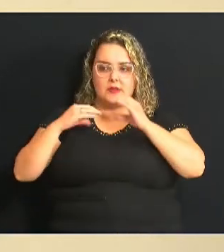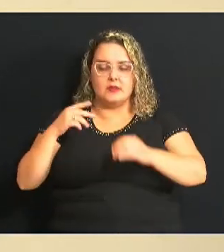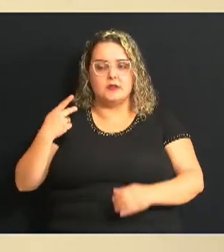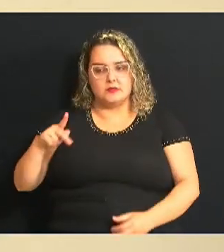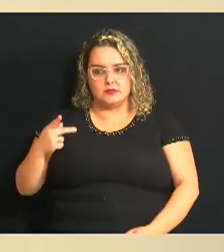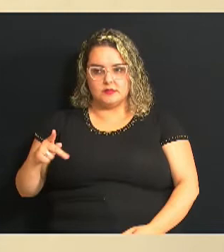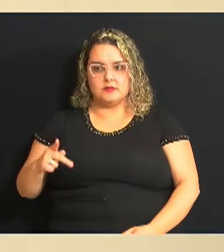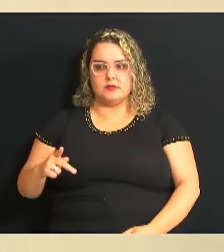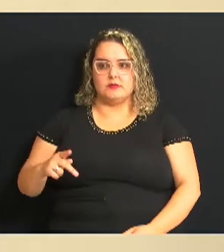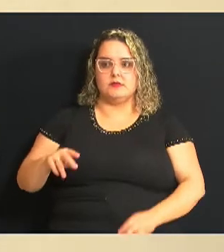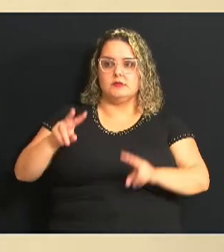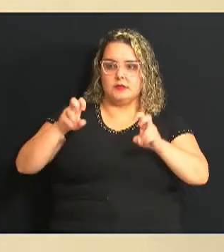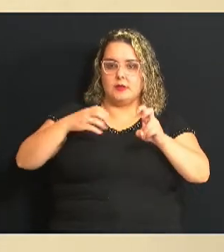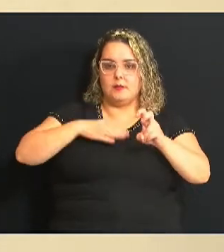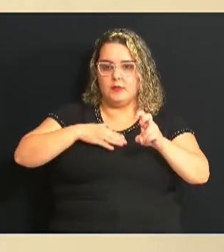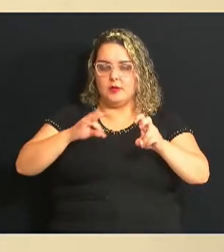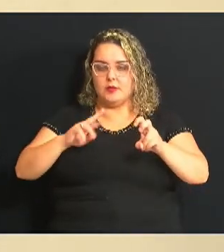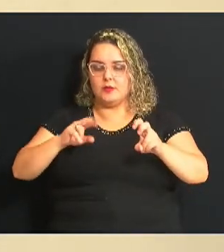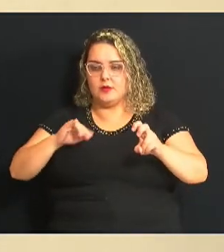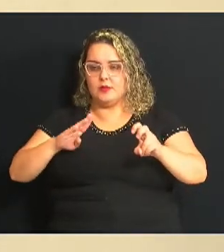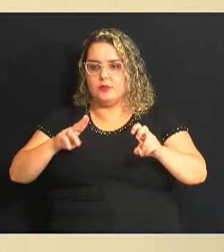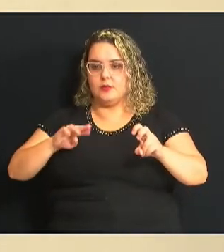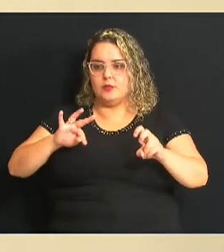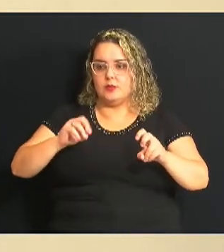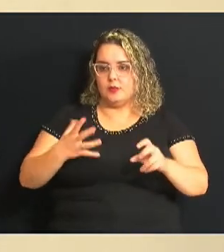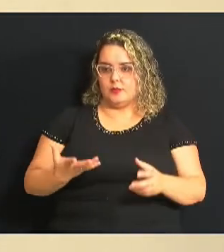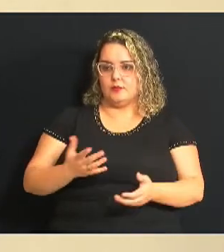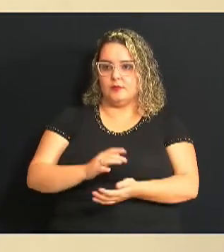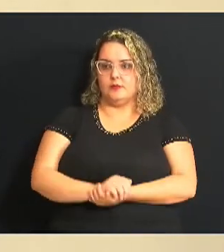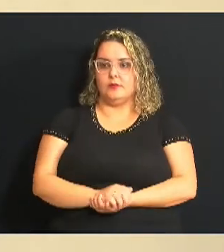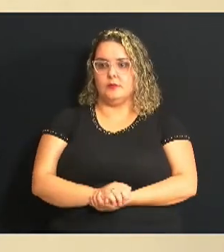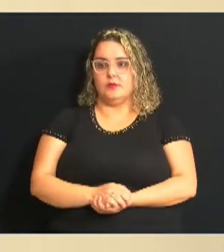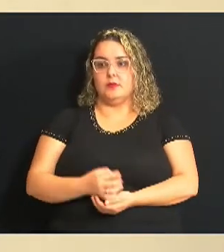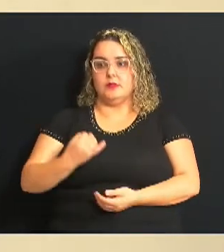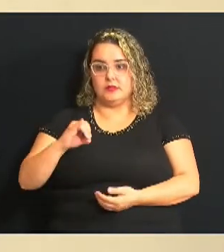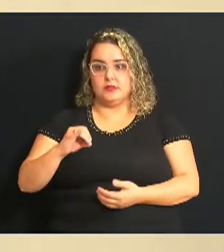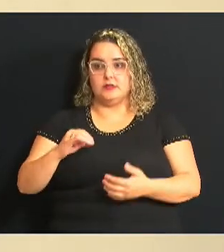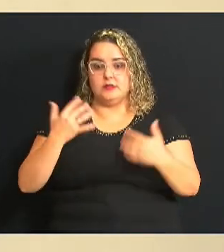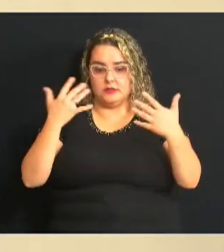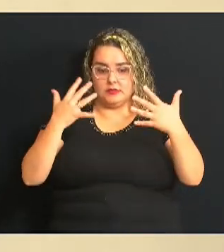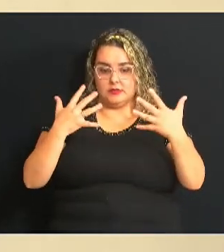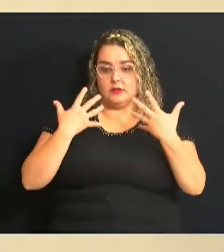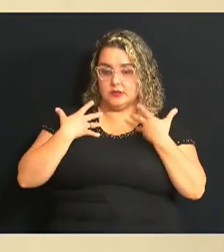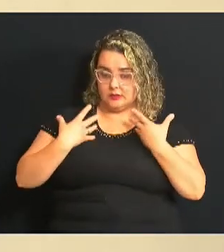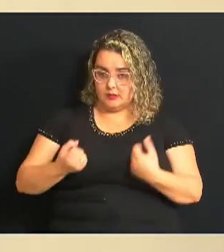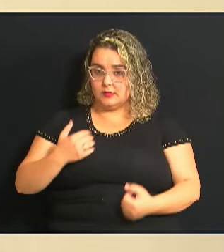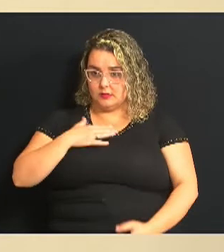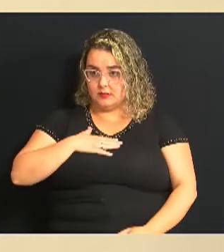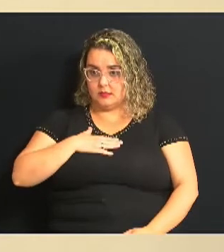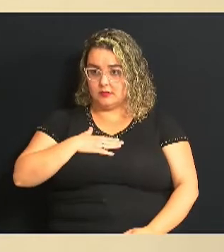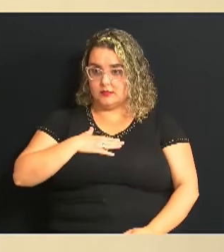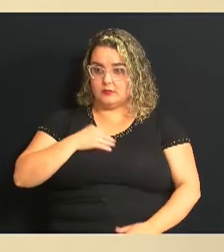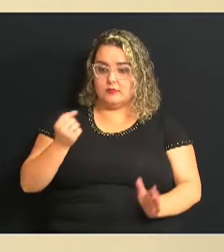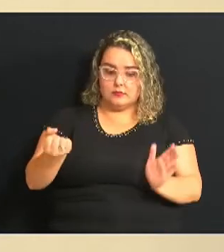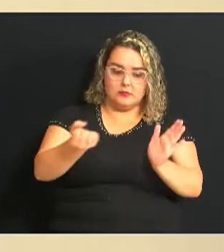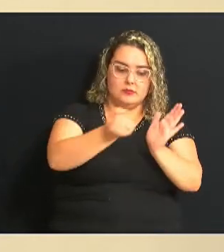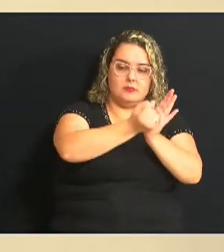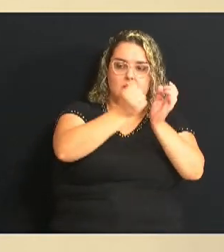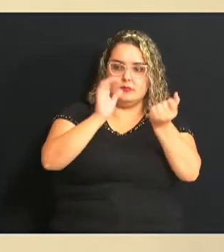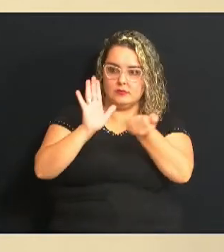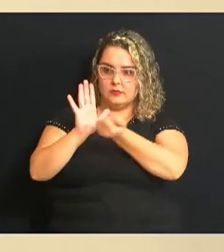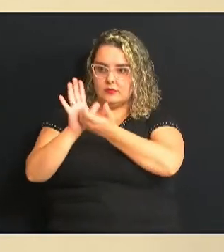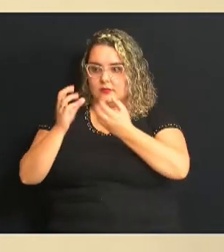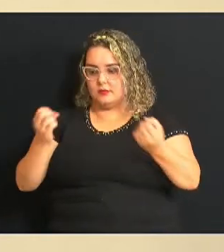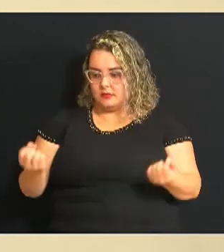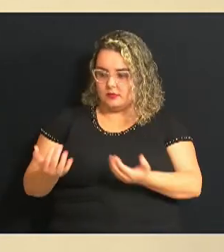por título Meu Tributo, ele disse: se o aplauso eu receber, no Calvário irei